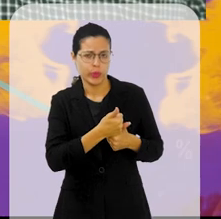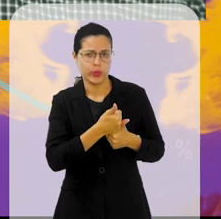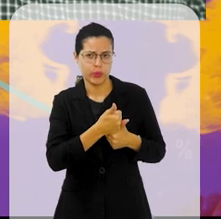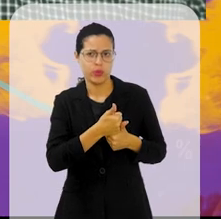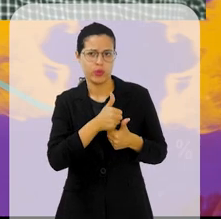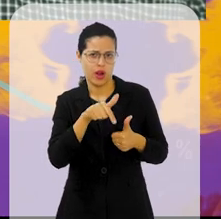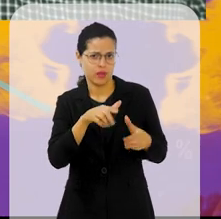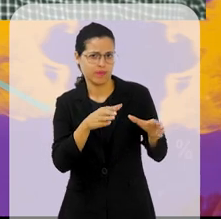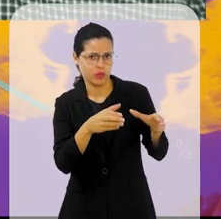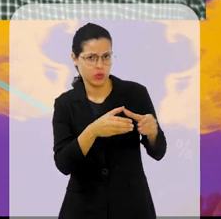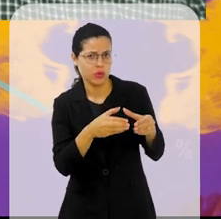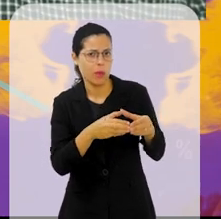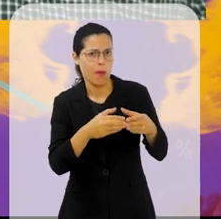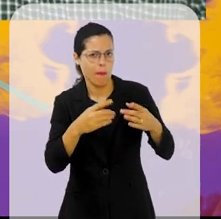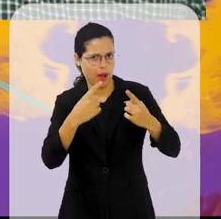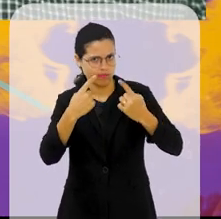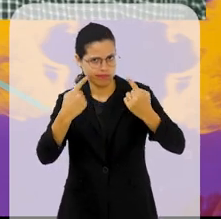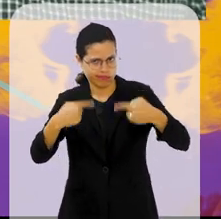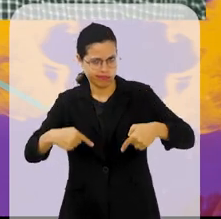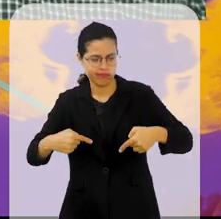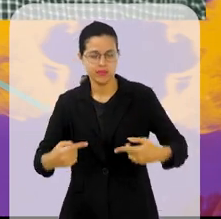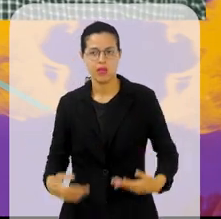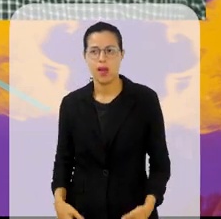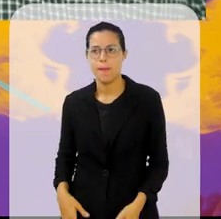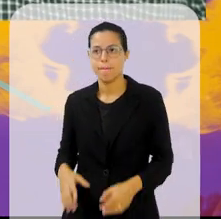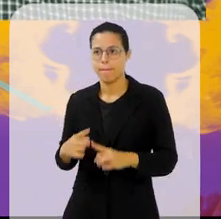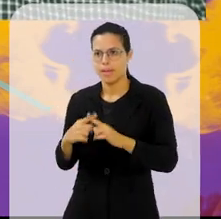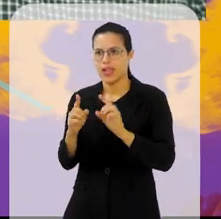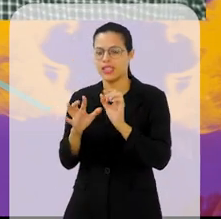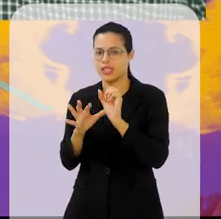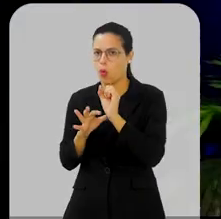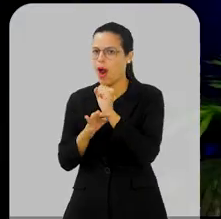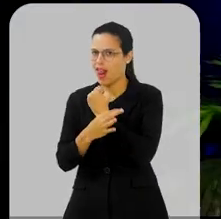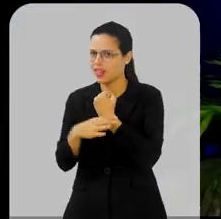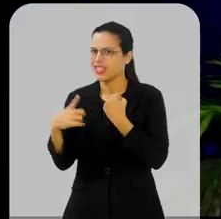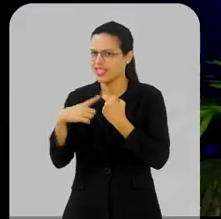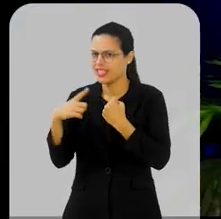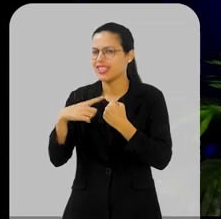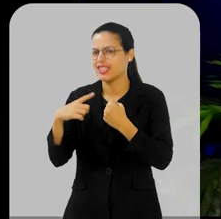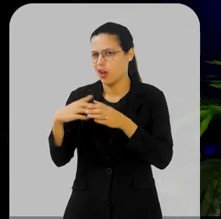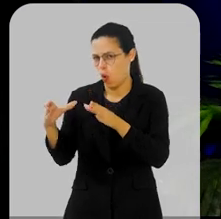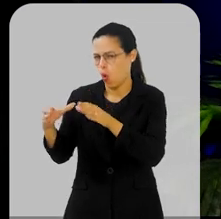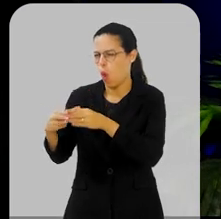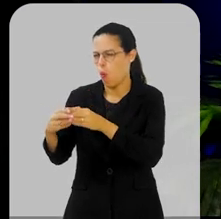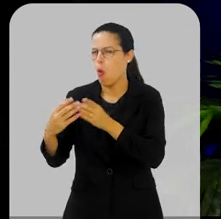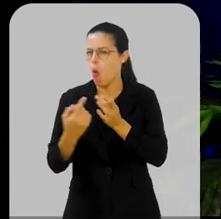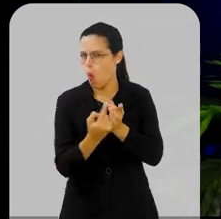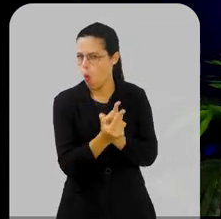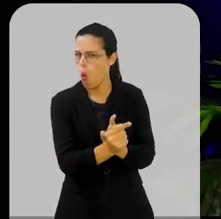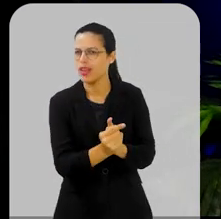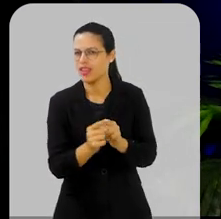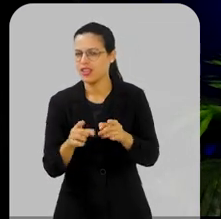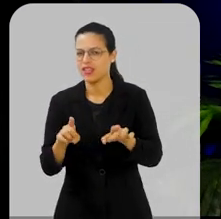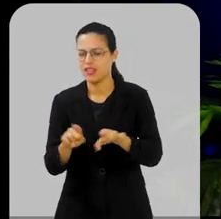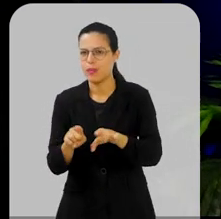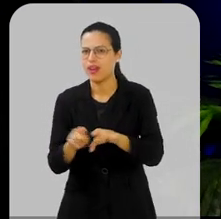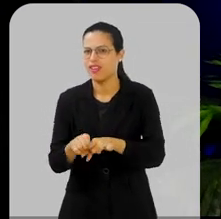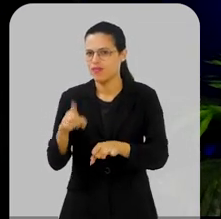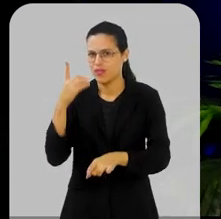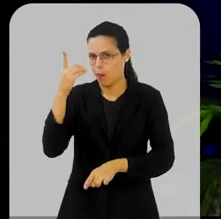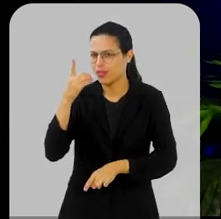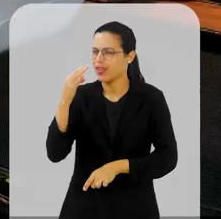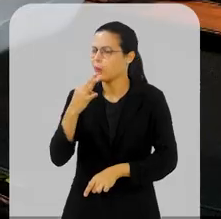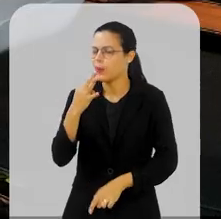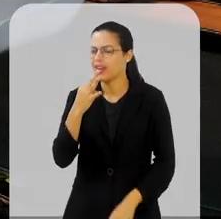pelo menos ali na chapa, para poder concorrer. Mas eu garanto que vai ter chapa contrária. Olha, o deputado aí